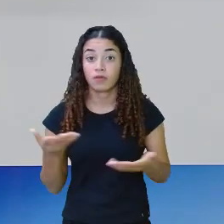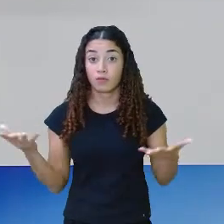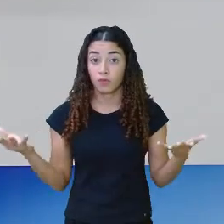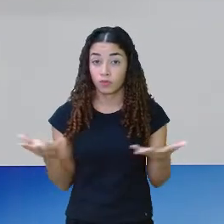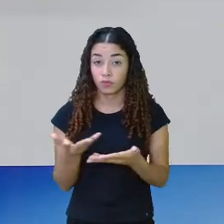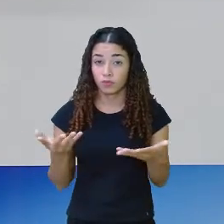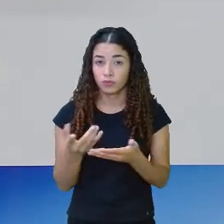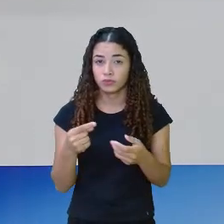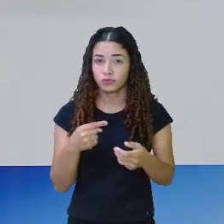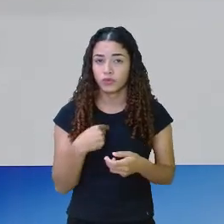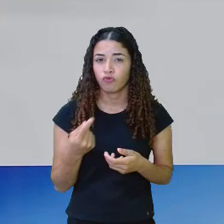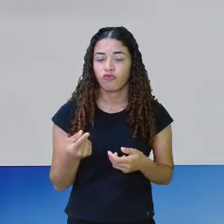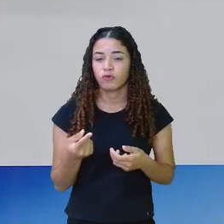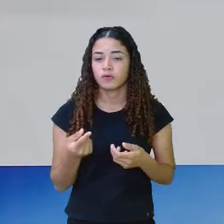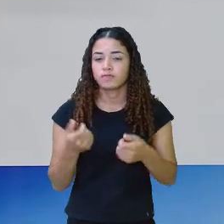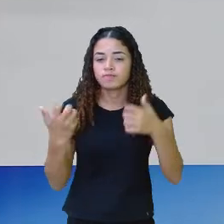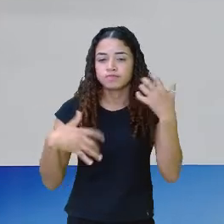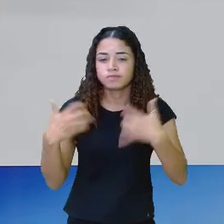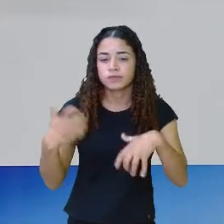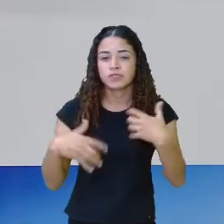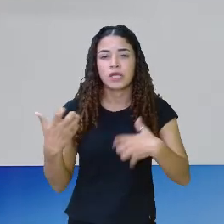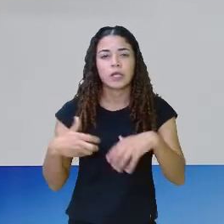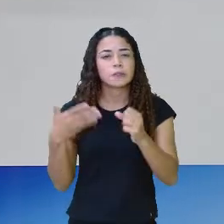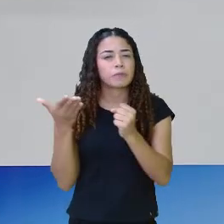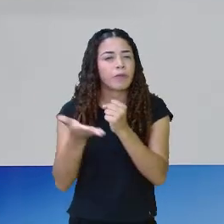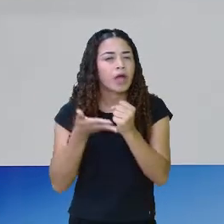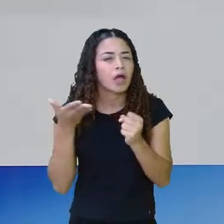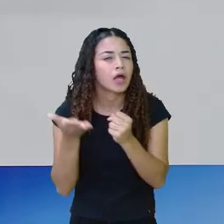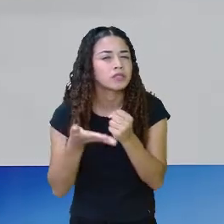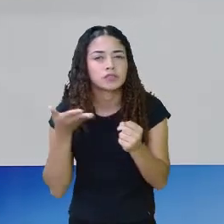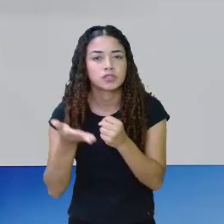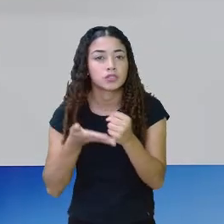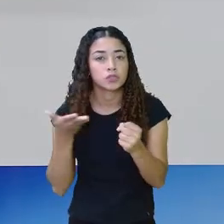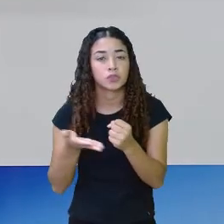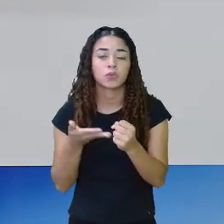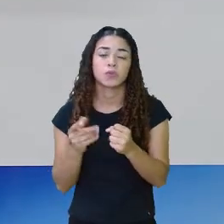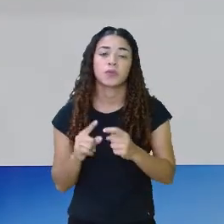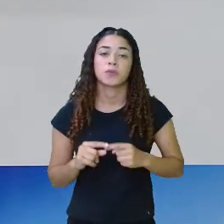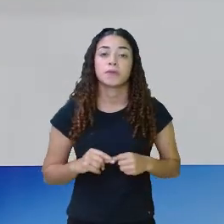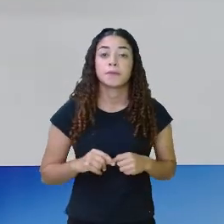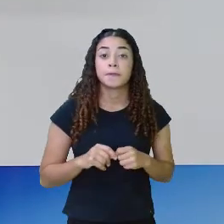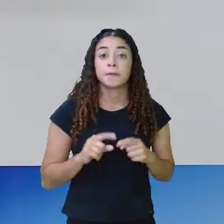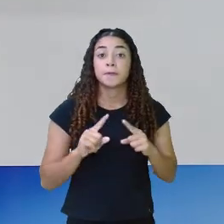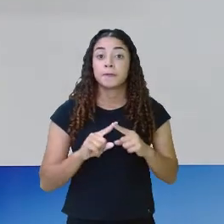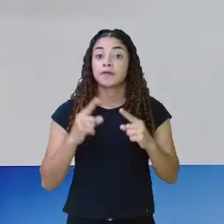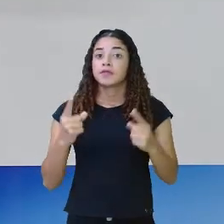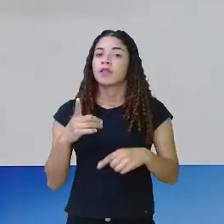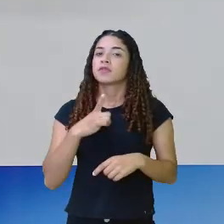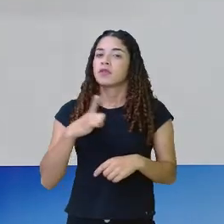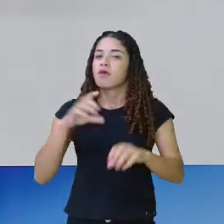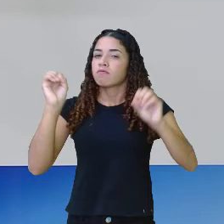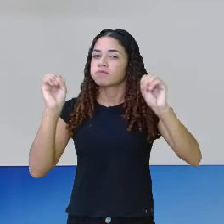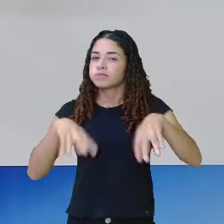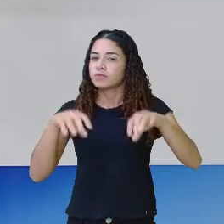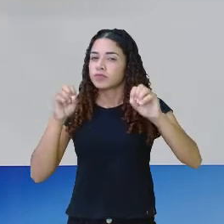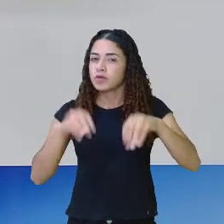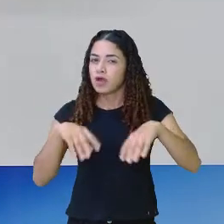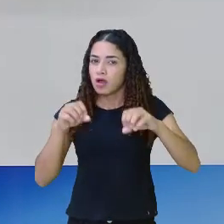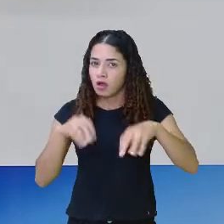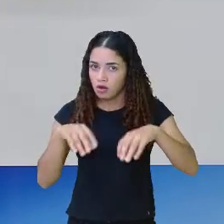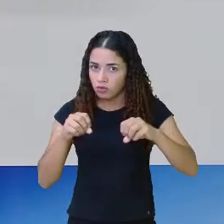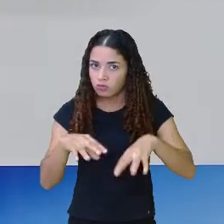vou trabalhar de forma bem básica esses conceitos de igualdade, mas existirá uma aula que eu vou trabalhar com